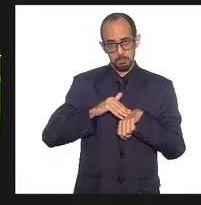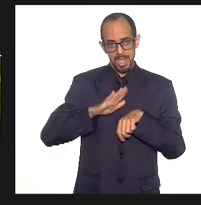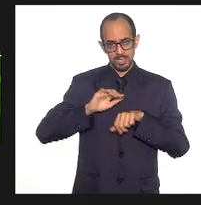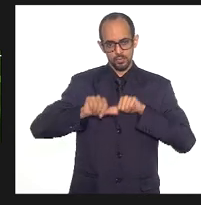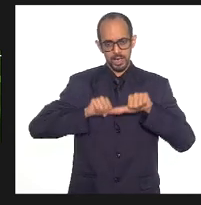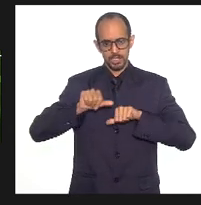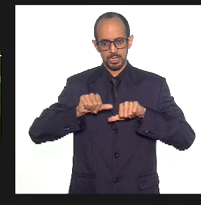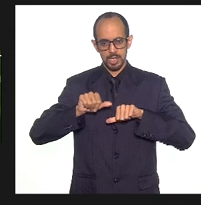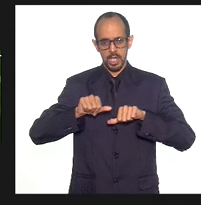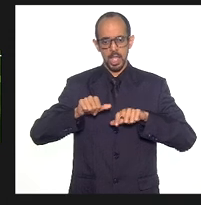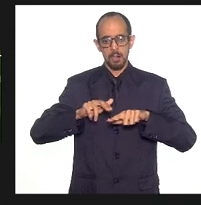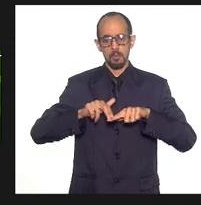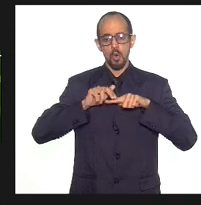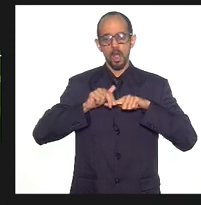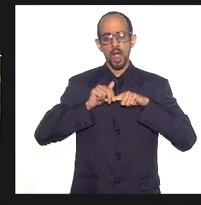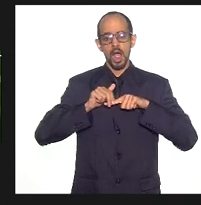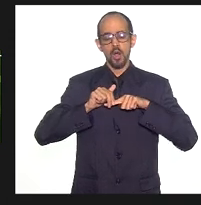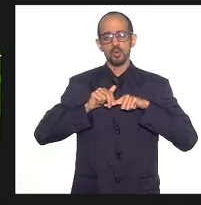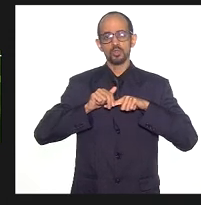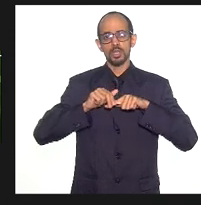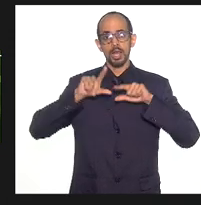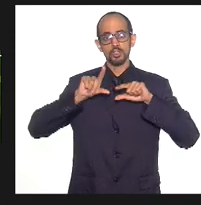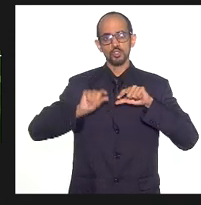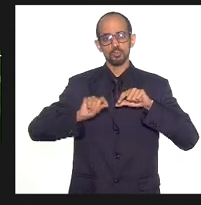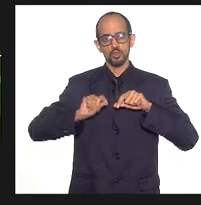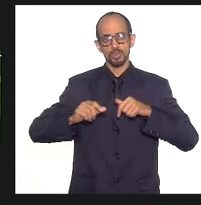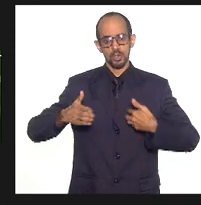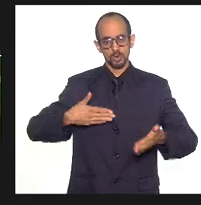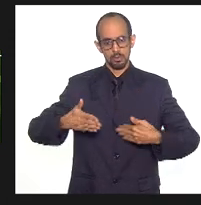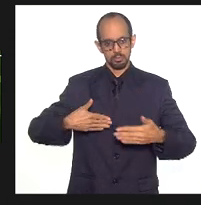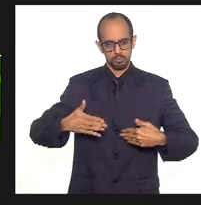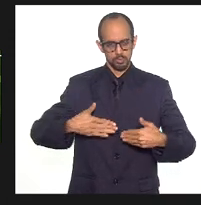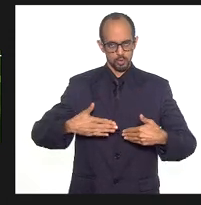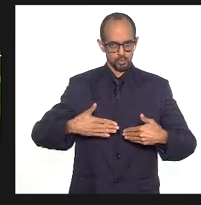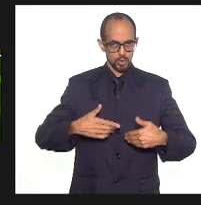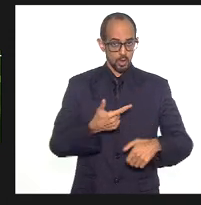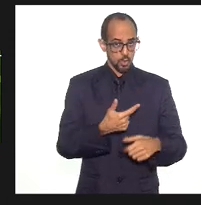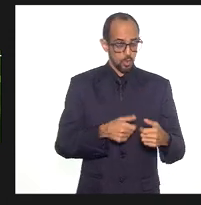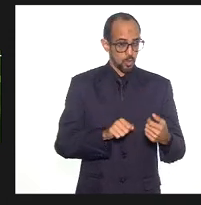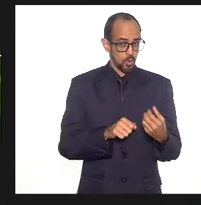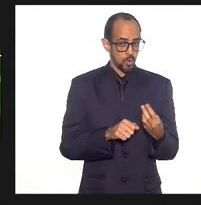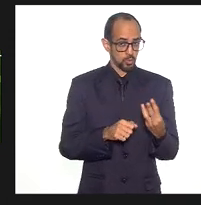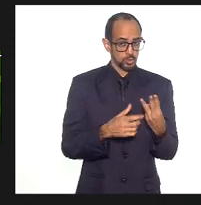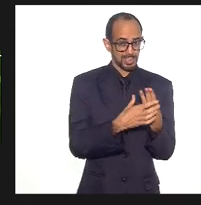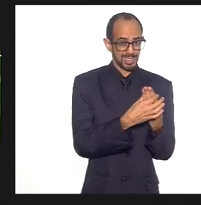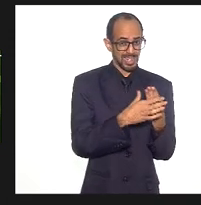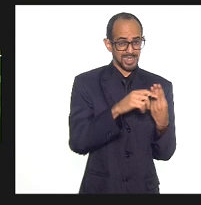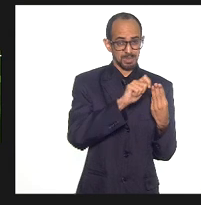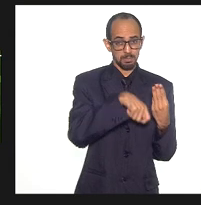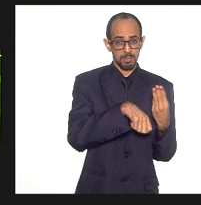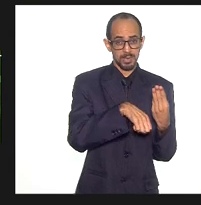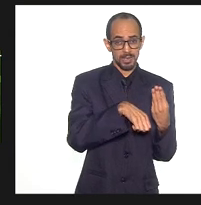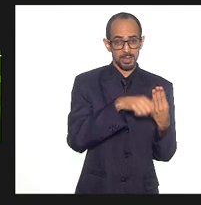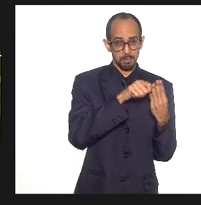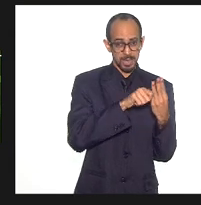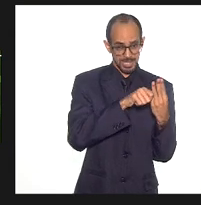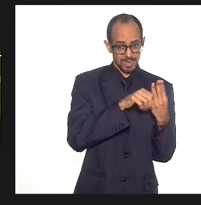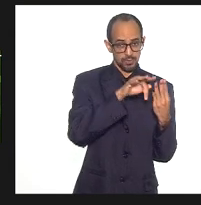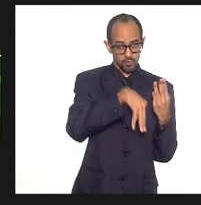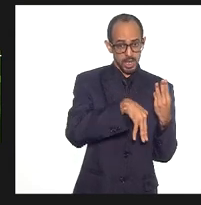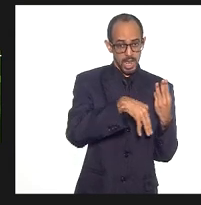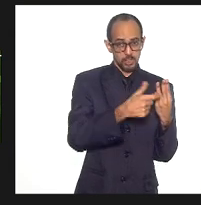produção ocorrida no quarto tri de 2020, que gerou aí um decréscimo, né,